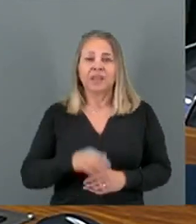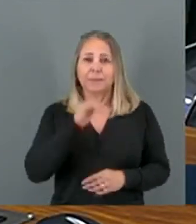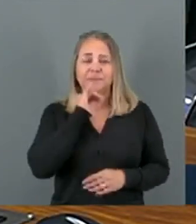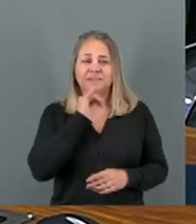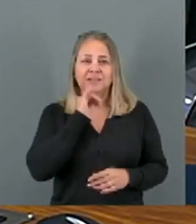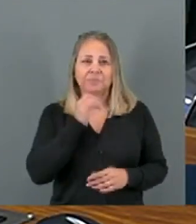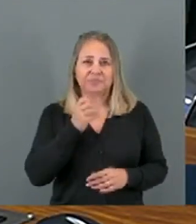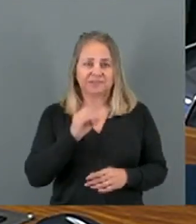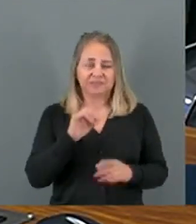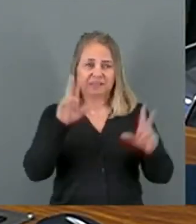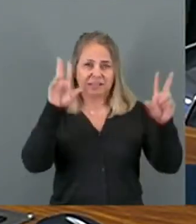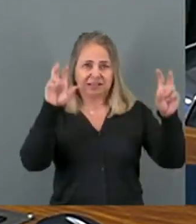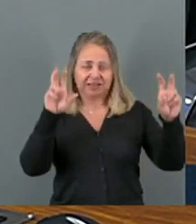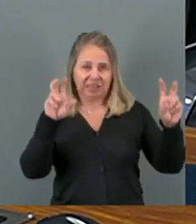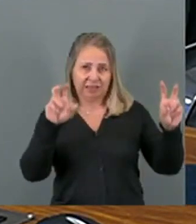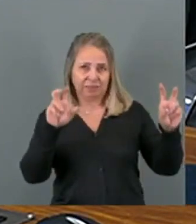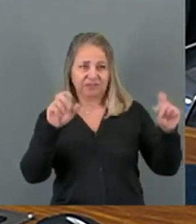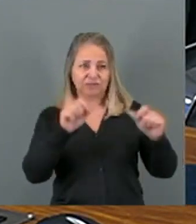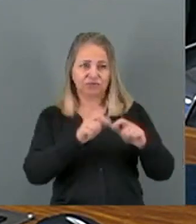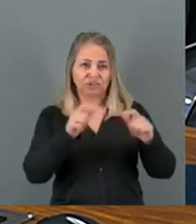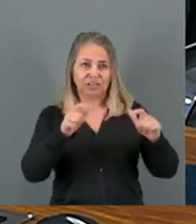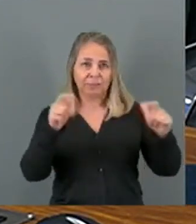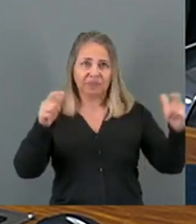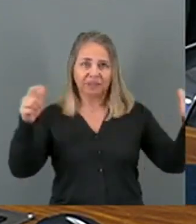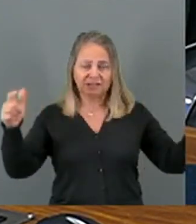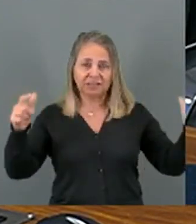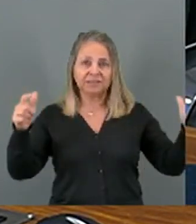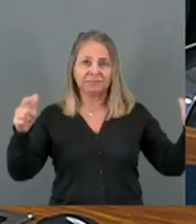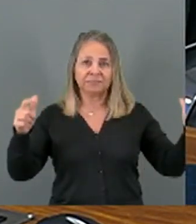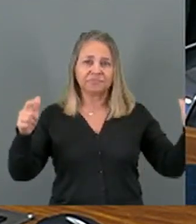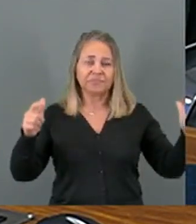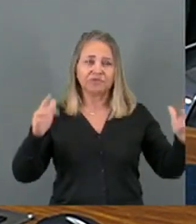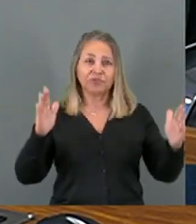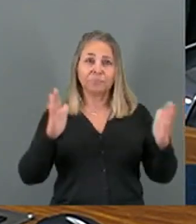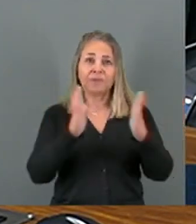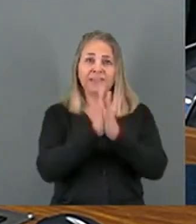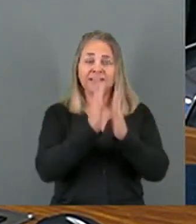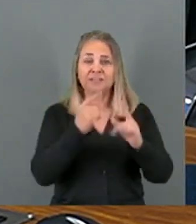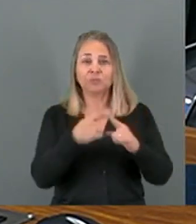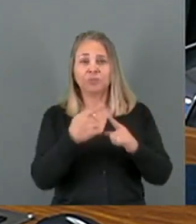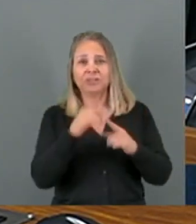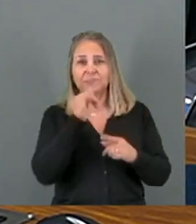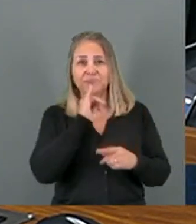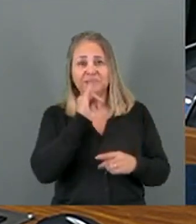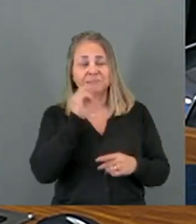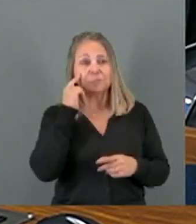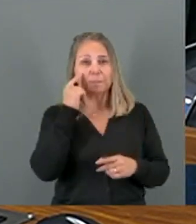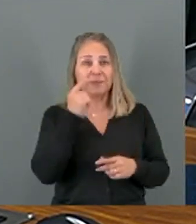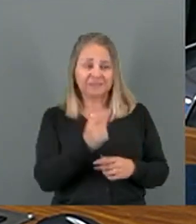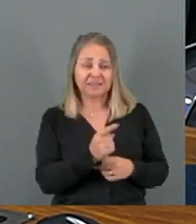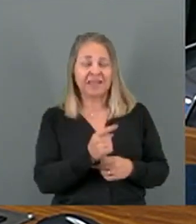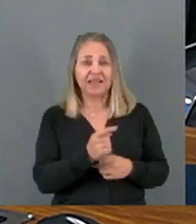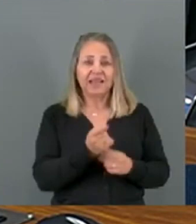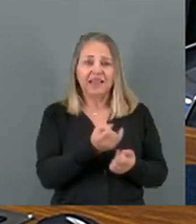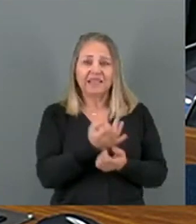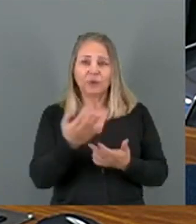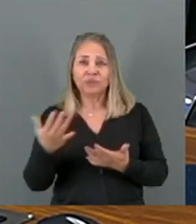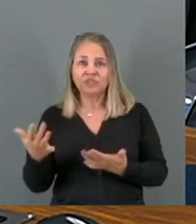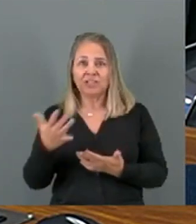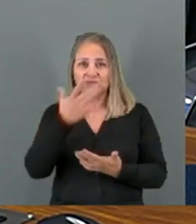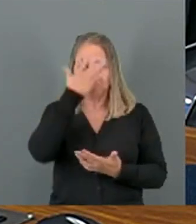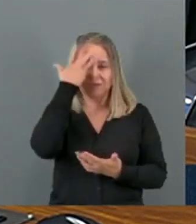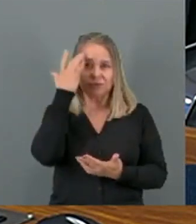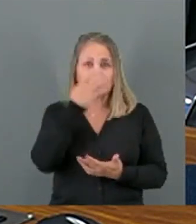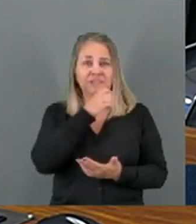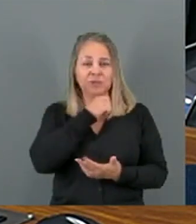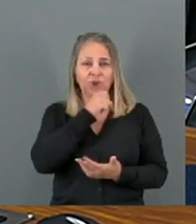demanda, em termos de estruturação de serviço, é extremamente impactante, porque se a gente for pensar, por exemplo, quando aumenta a quantidade de idosos, aqui a gente está trabalhando no suicídio,